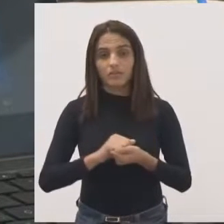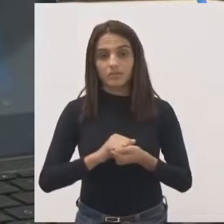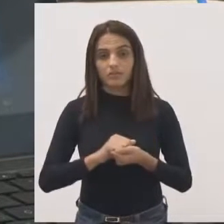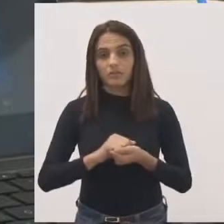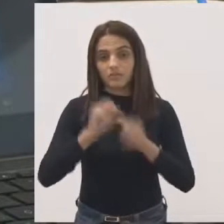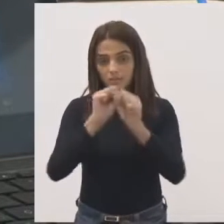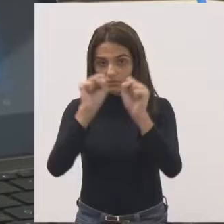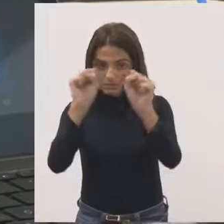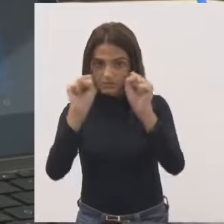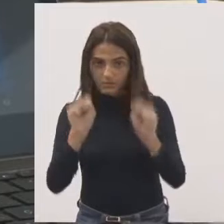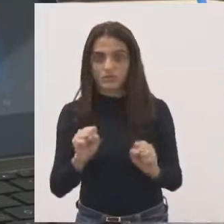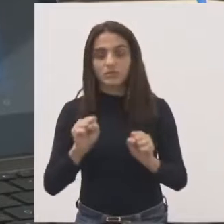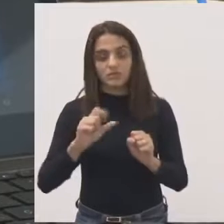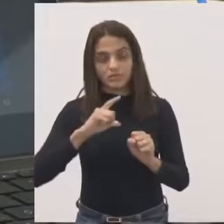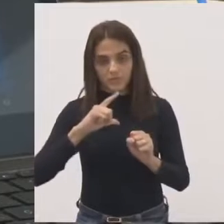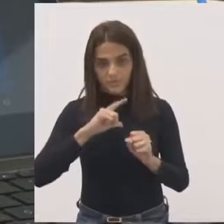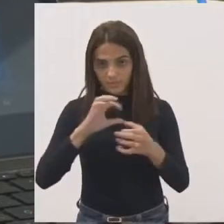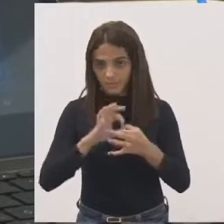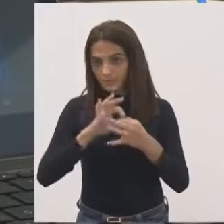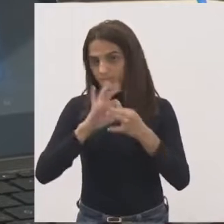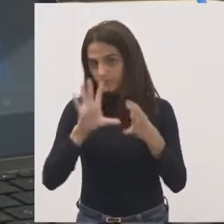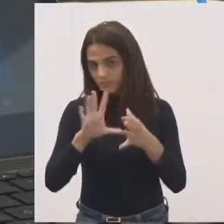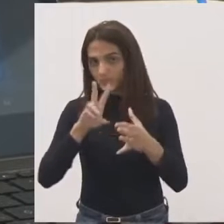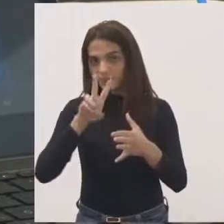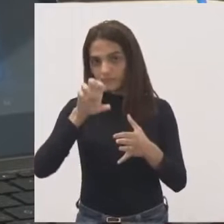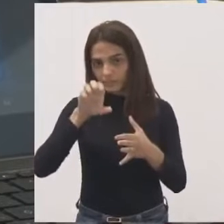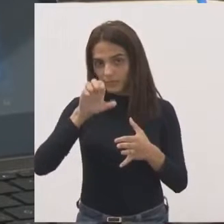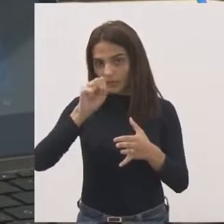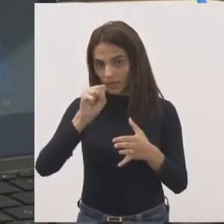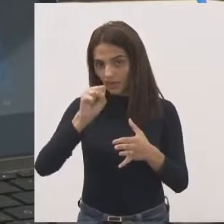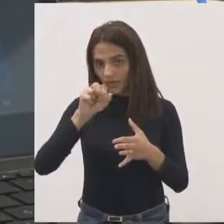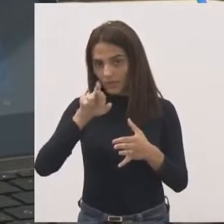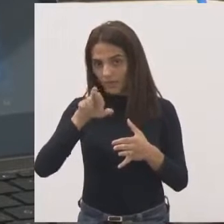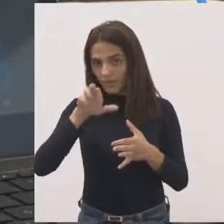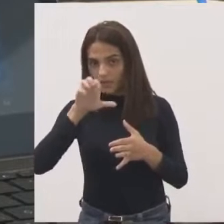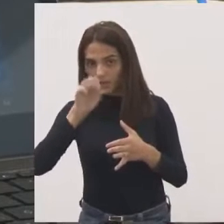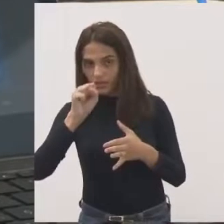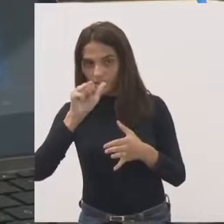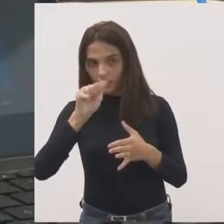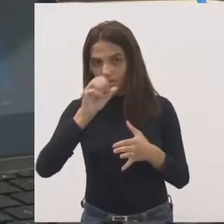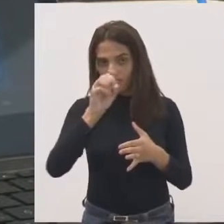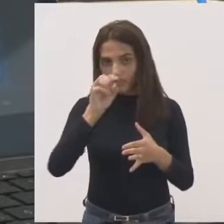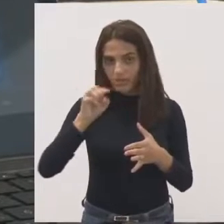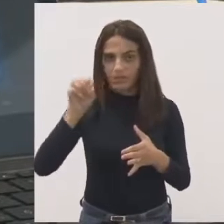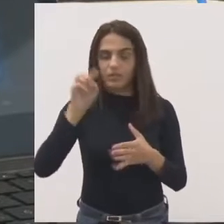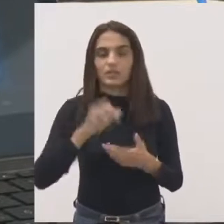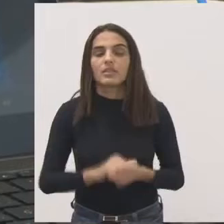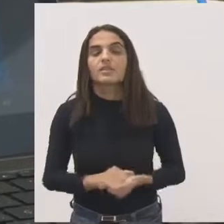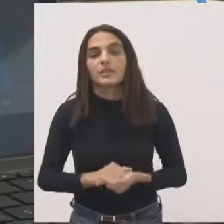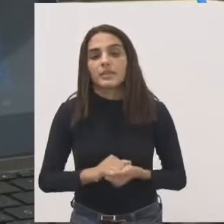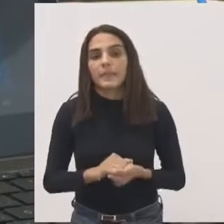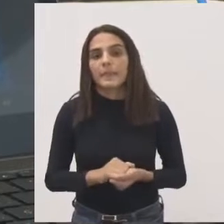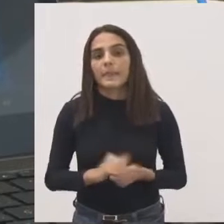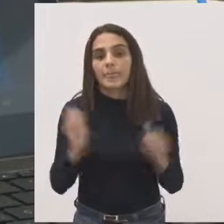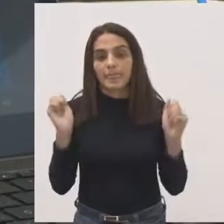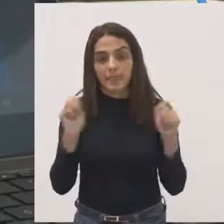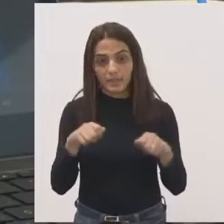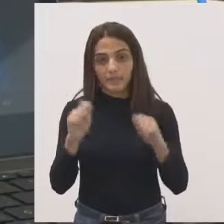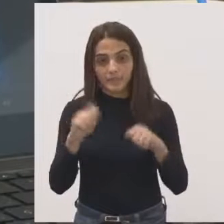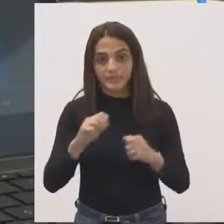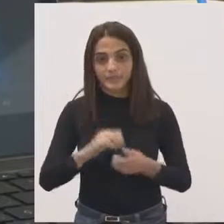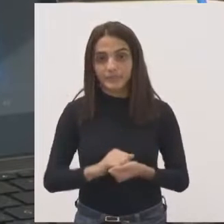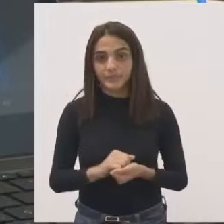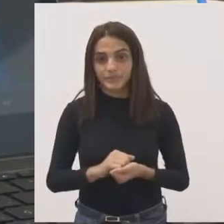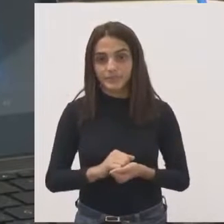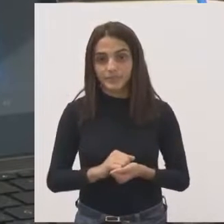o sistema operacional, a versão do seu computador, se a memória vai ser suficiente, se o processador é suficiente, se você vai